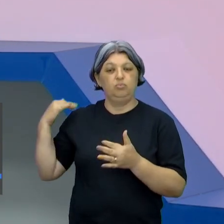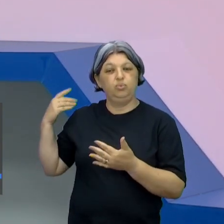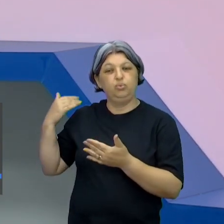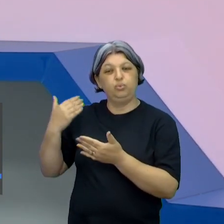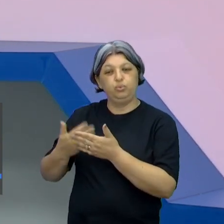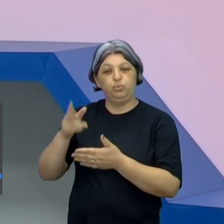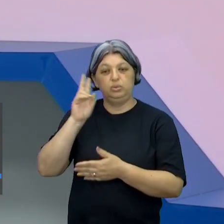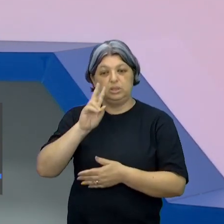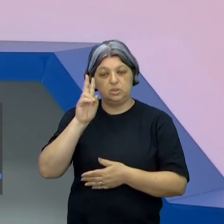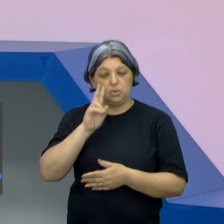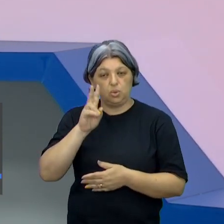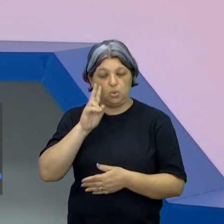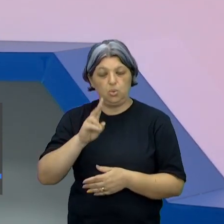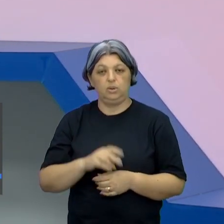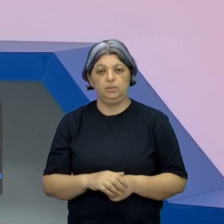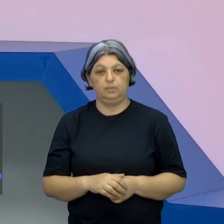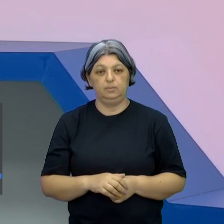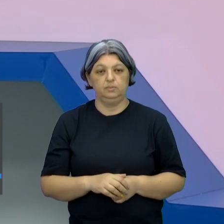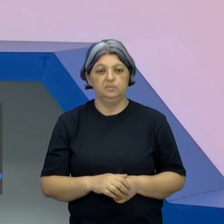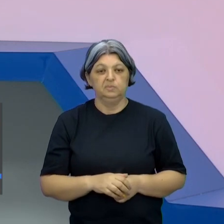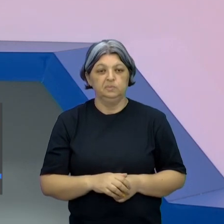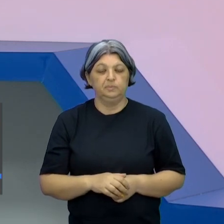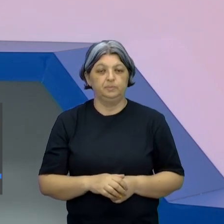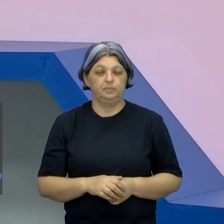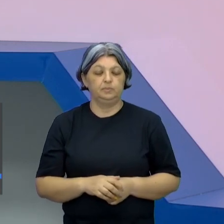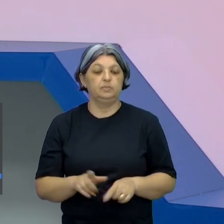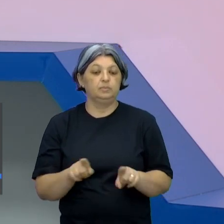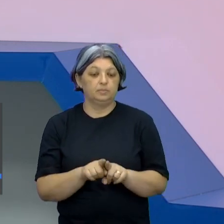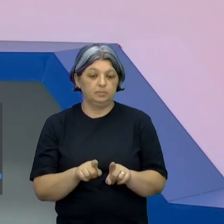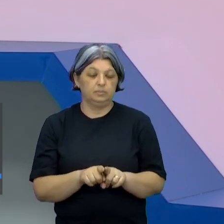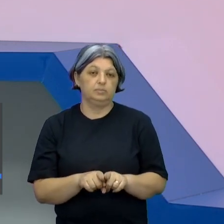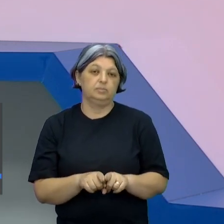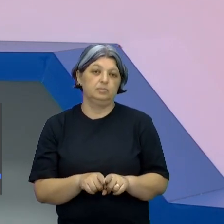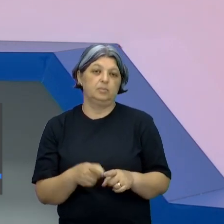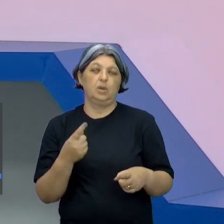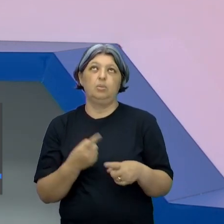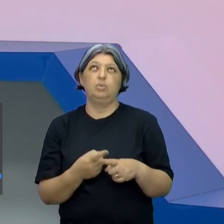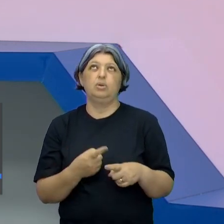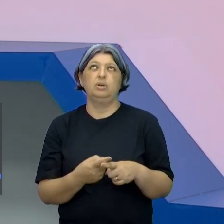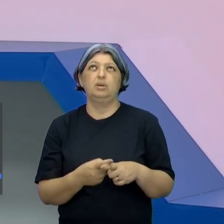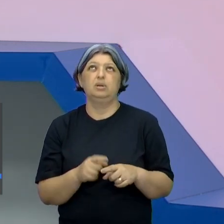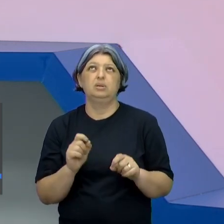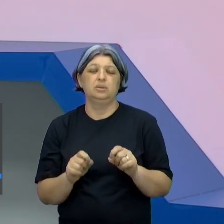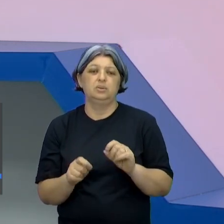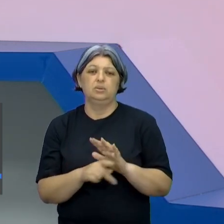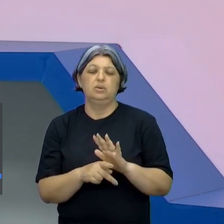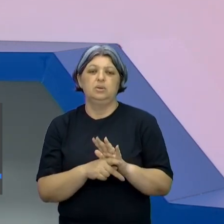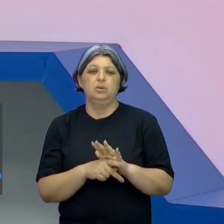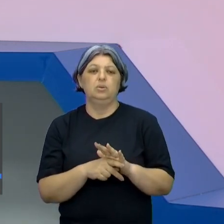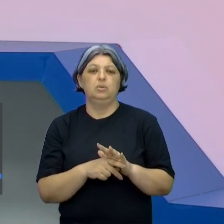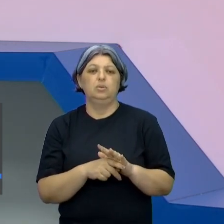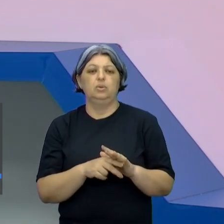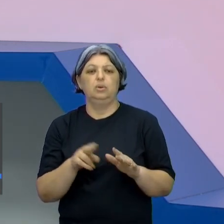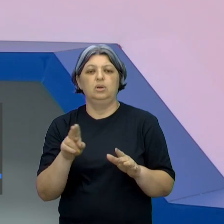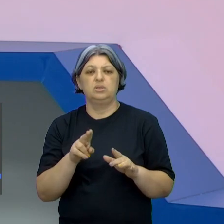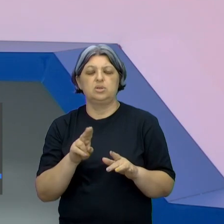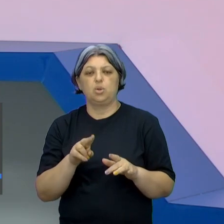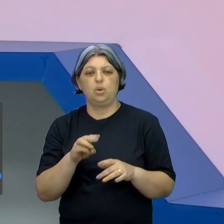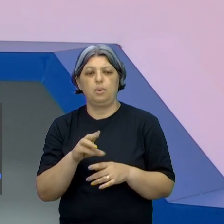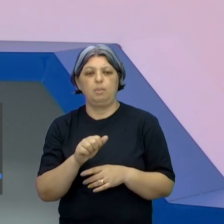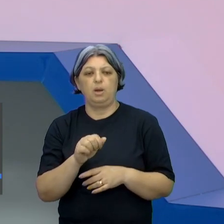histórica. Ela tem aí, dizem, né, que por que surgiu o maculelê? Maculelê era o nome